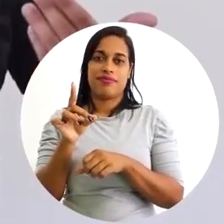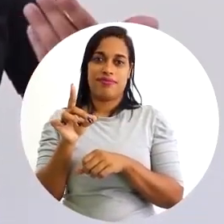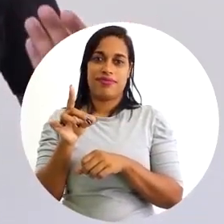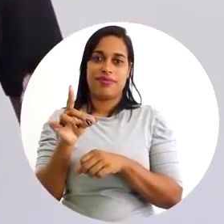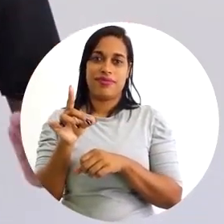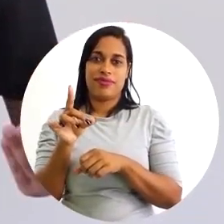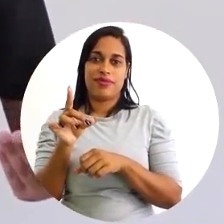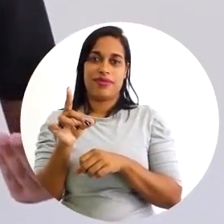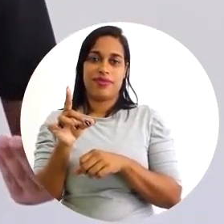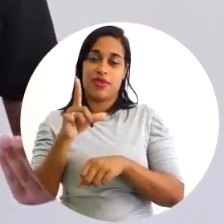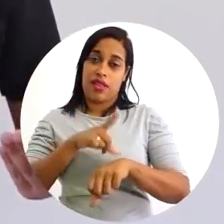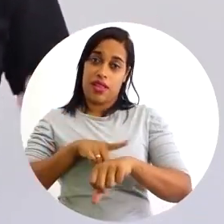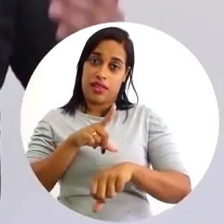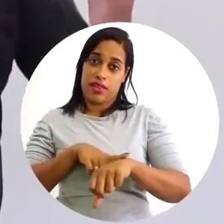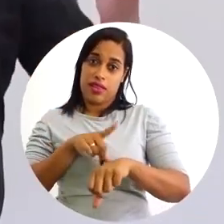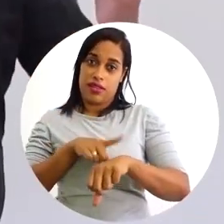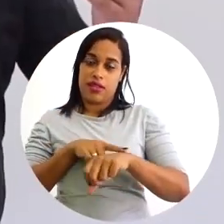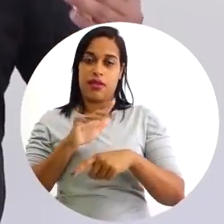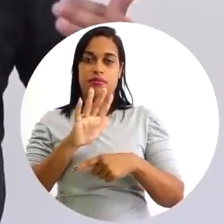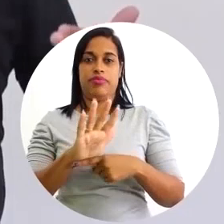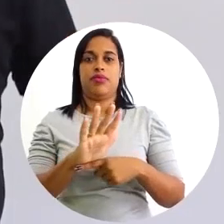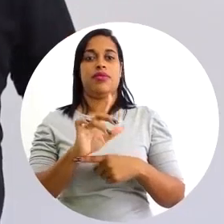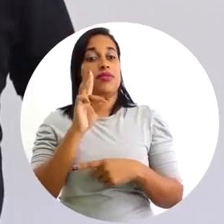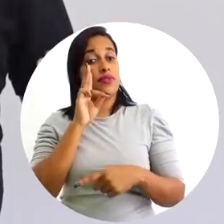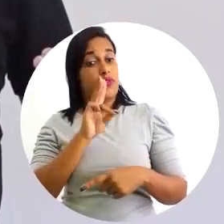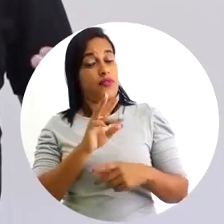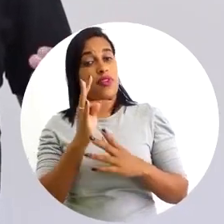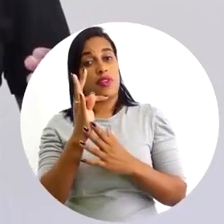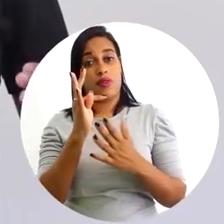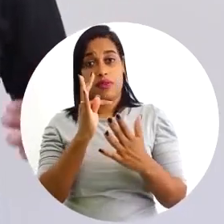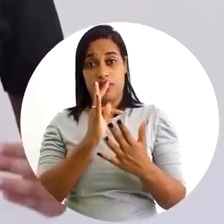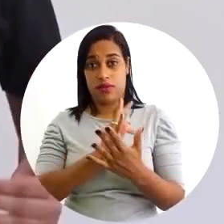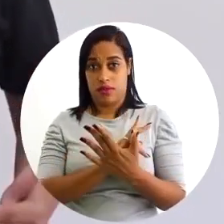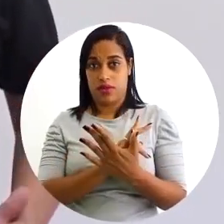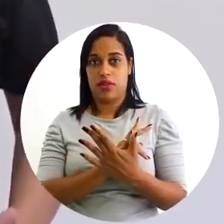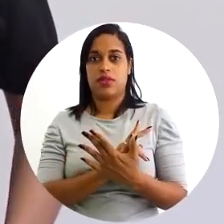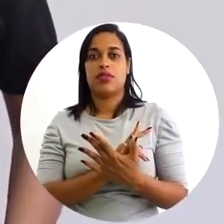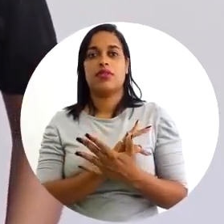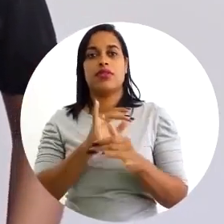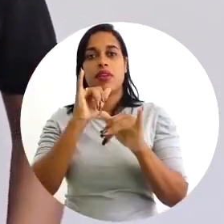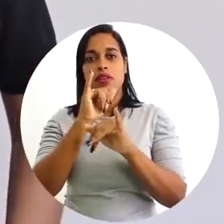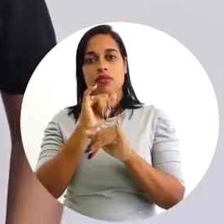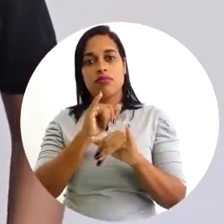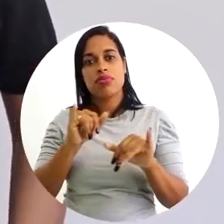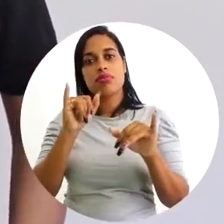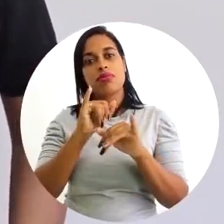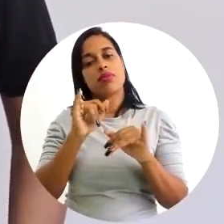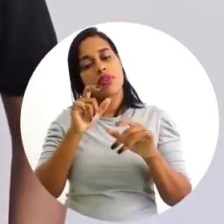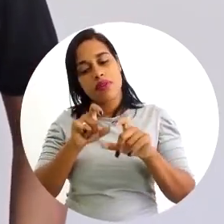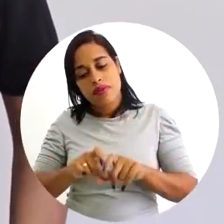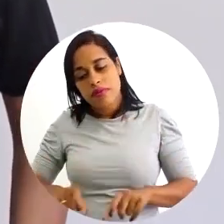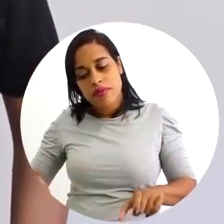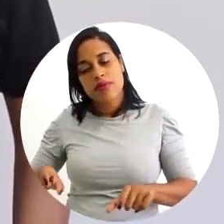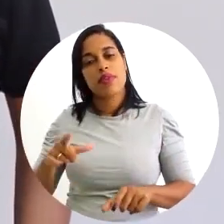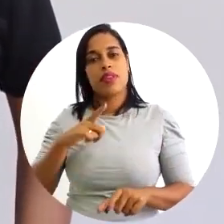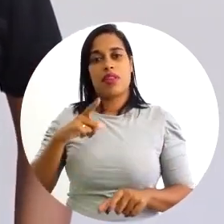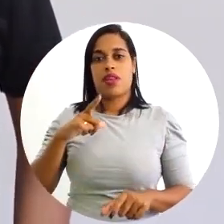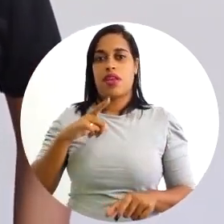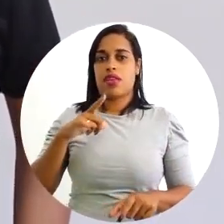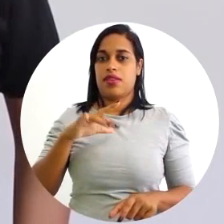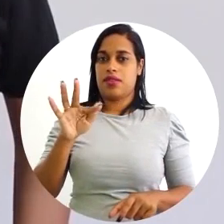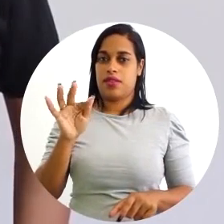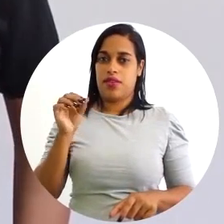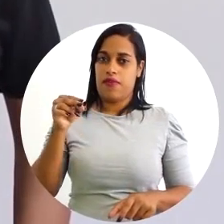a tempo, né? Então, a gente olhando no texto, a indicação que eu dou é ali embaixo, na